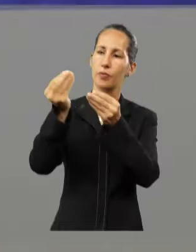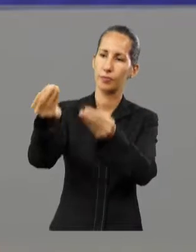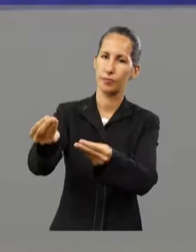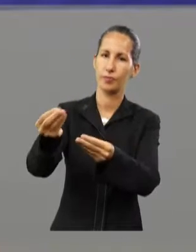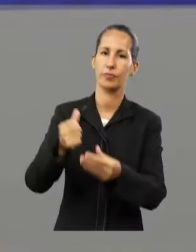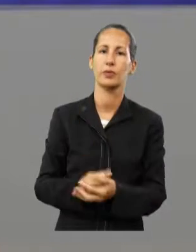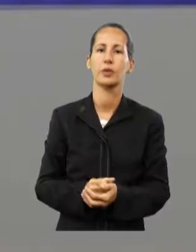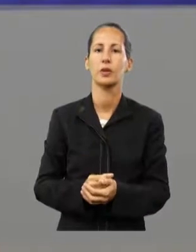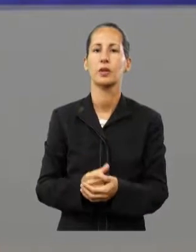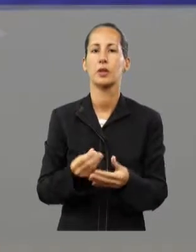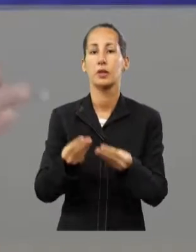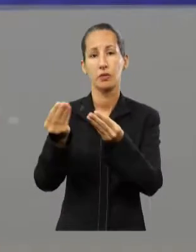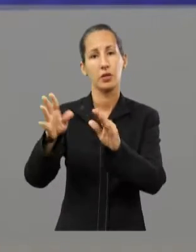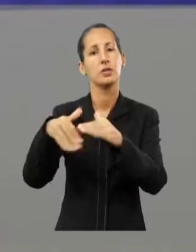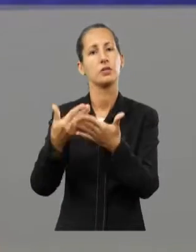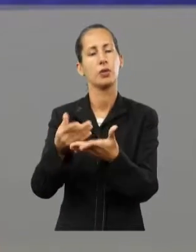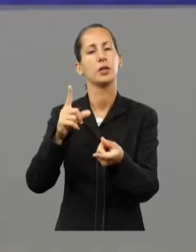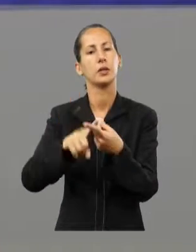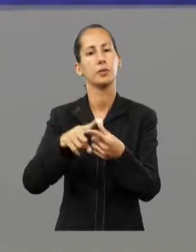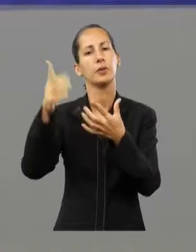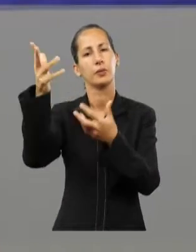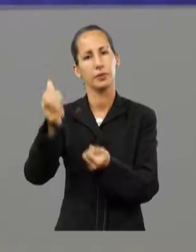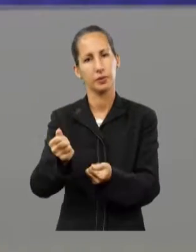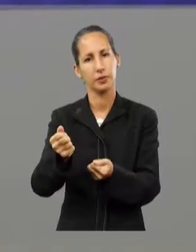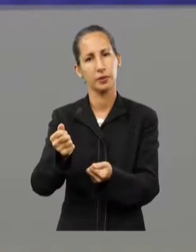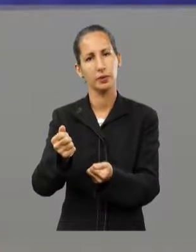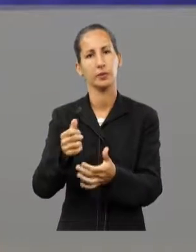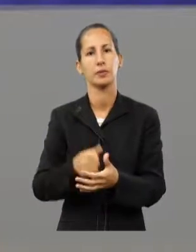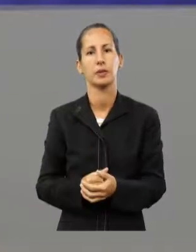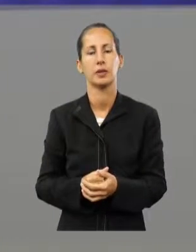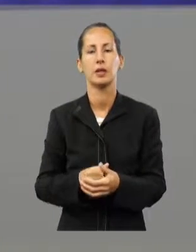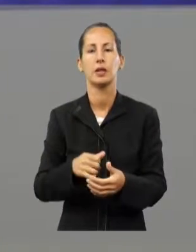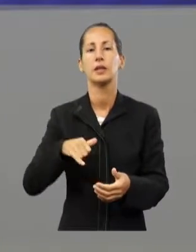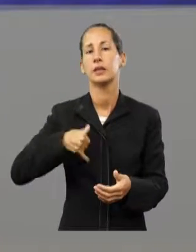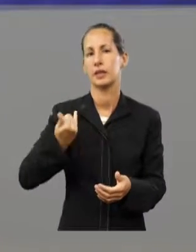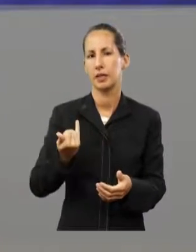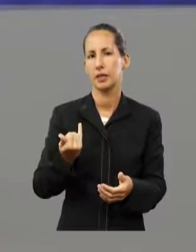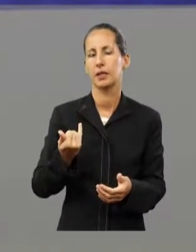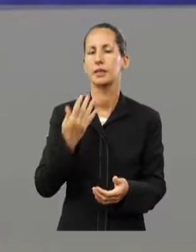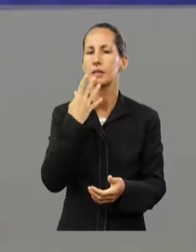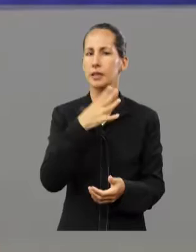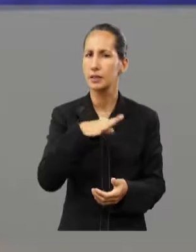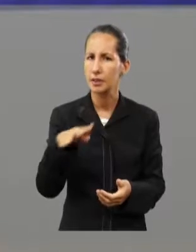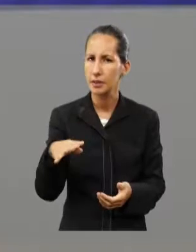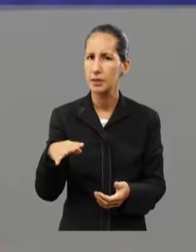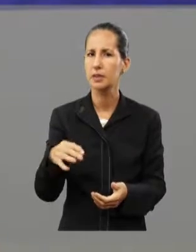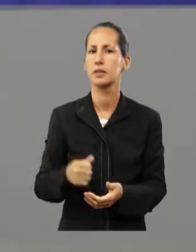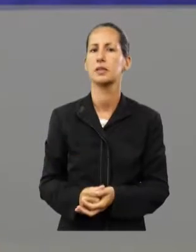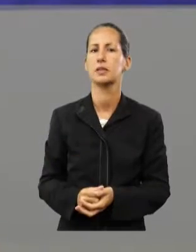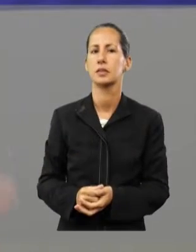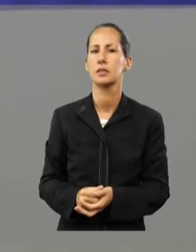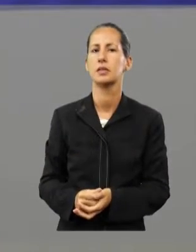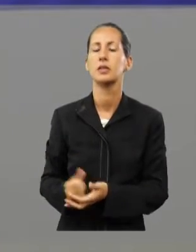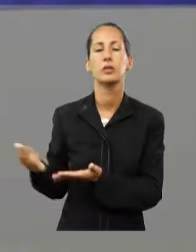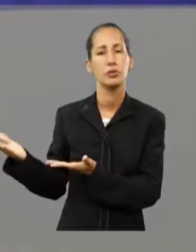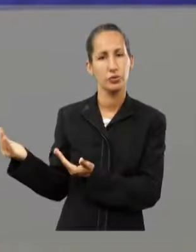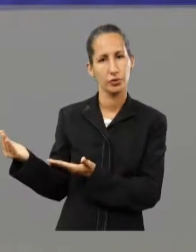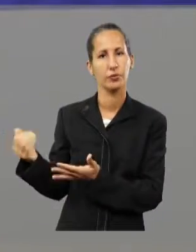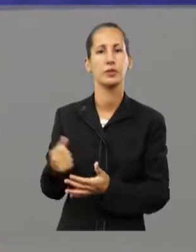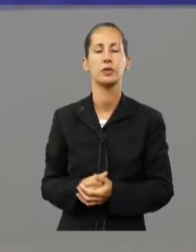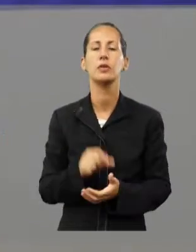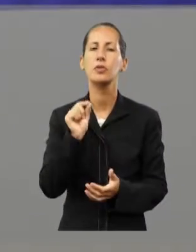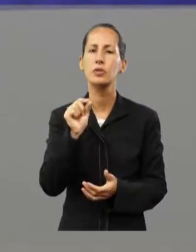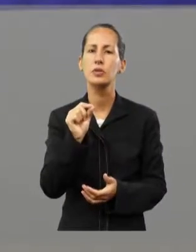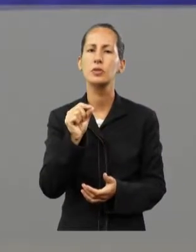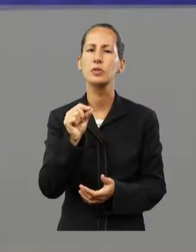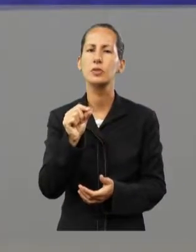trabalho voltado às escolas, né? Que contempla também essa faixa etária dos jovens, das crianças e dos adolescentes. O